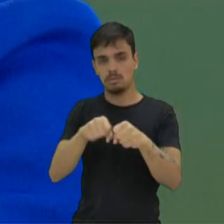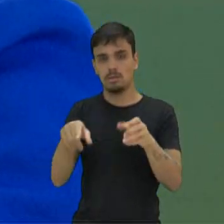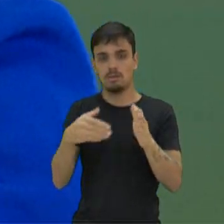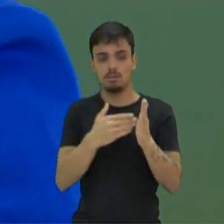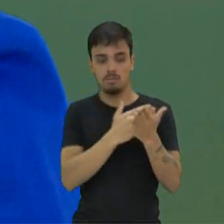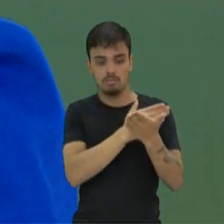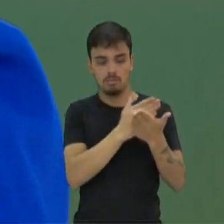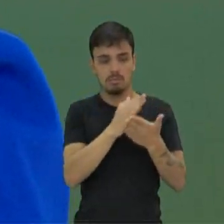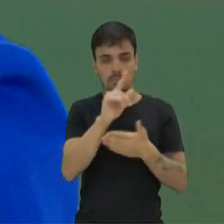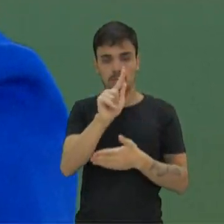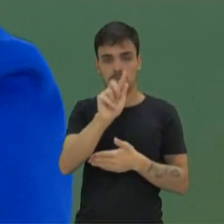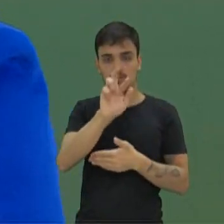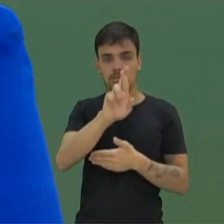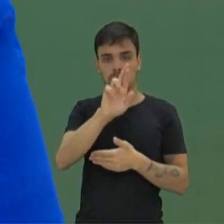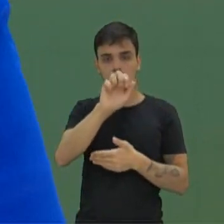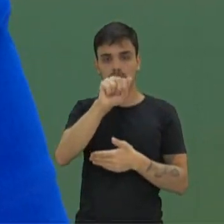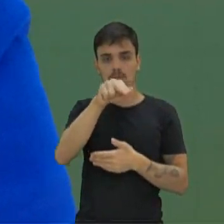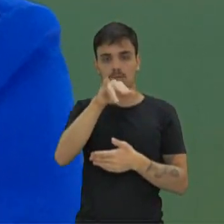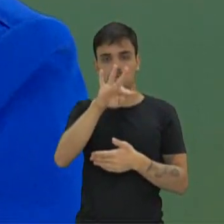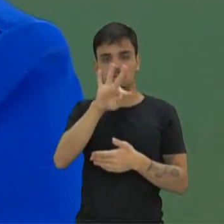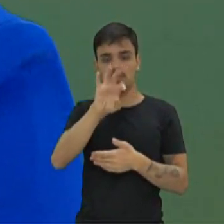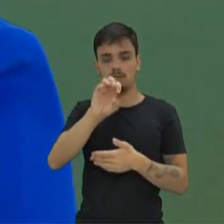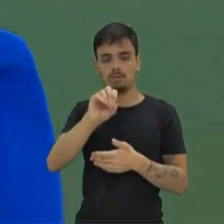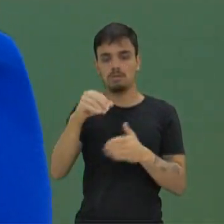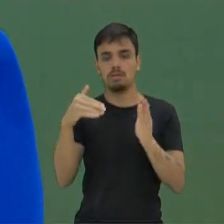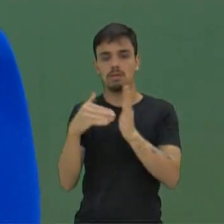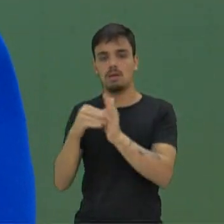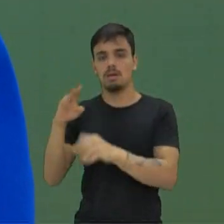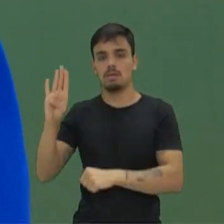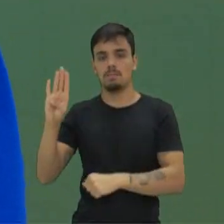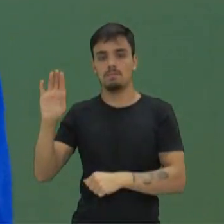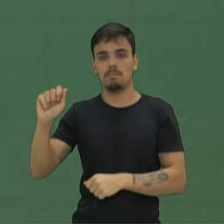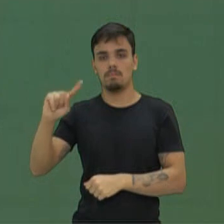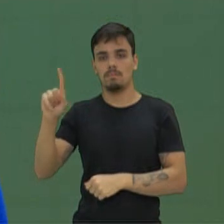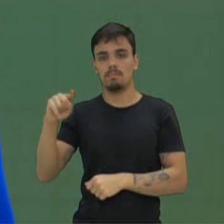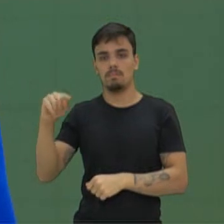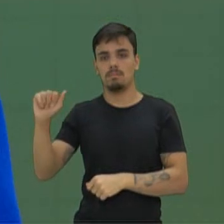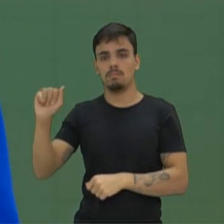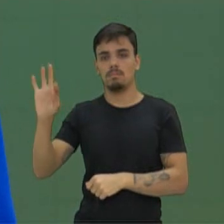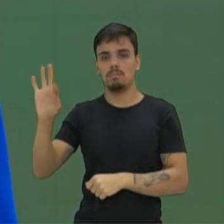granito ao basalto, ele vai corroendo isso e vai transformando em